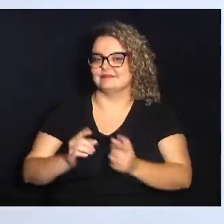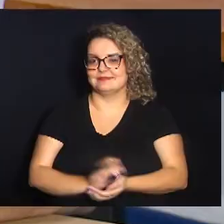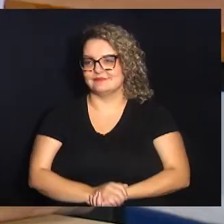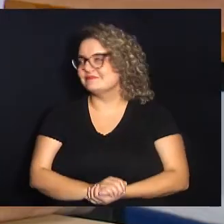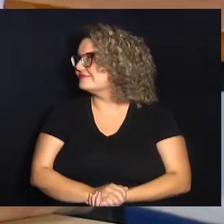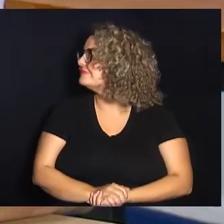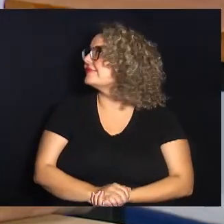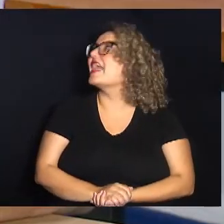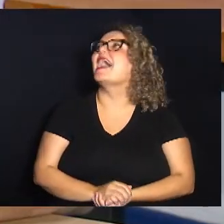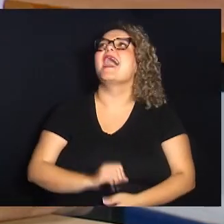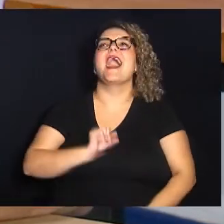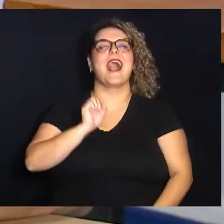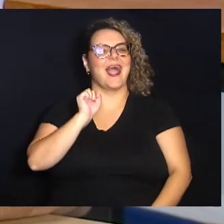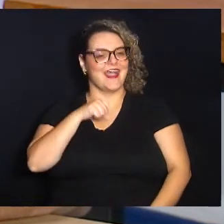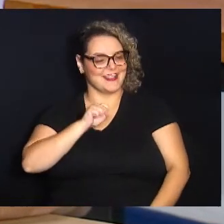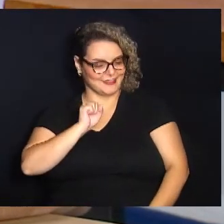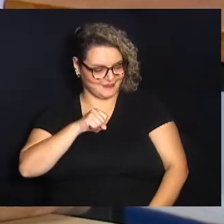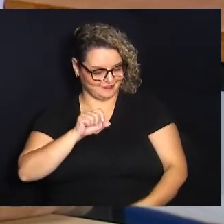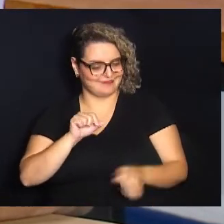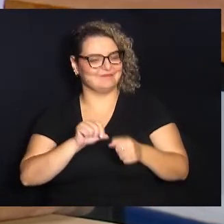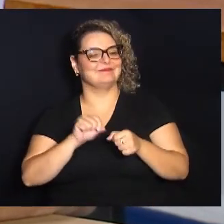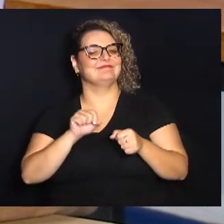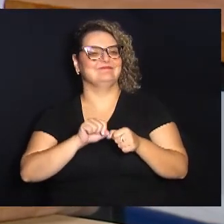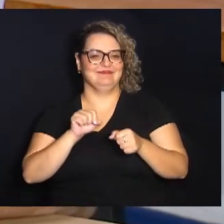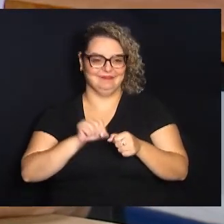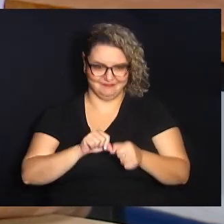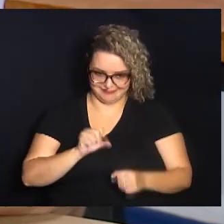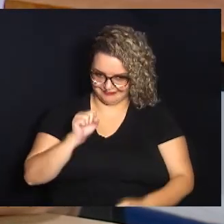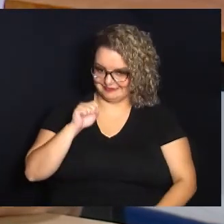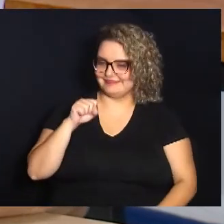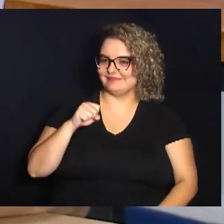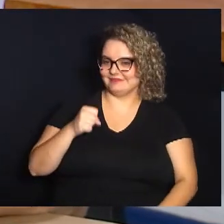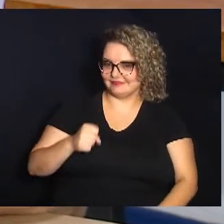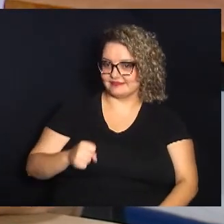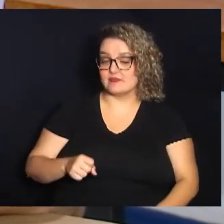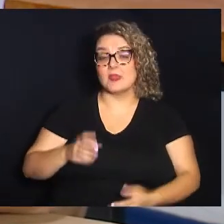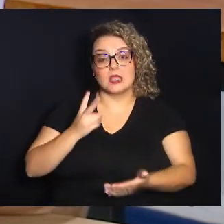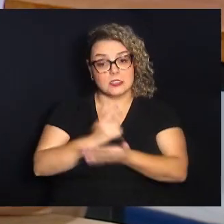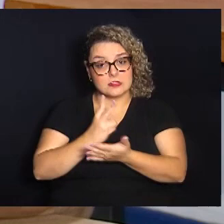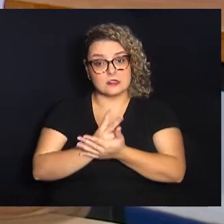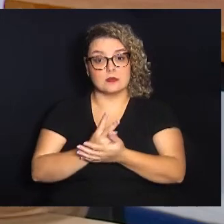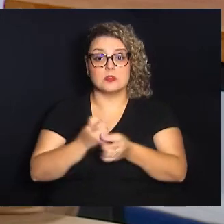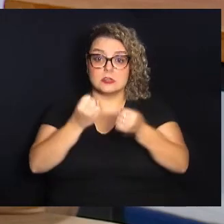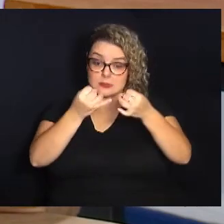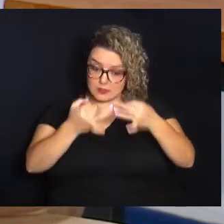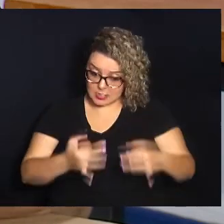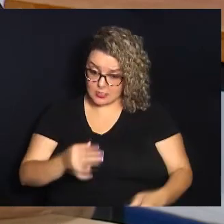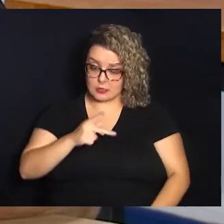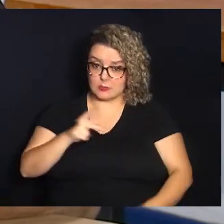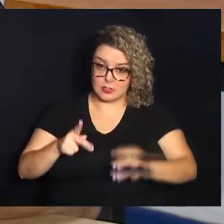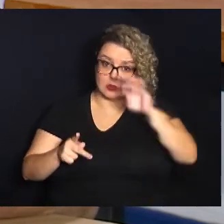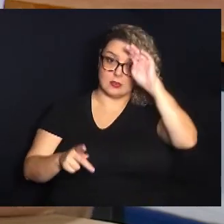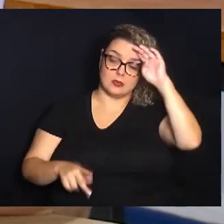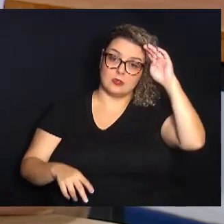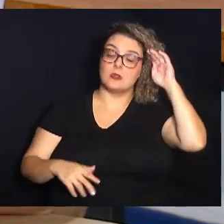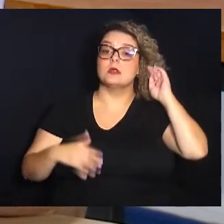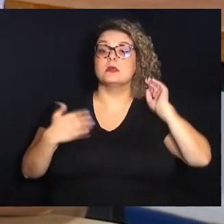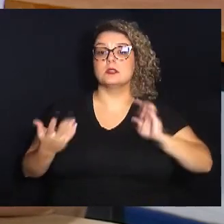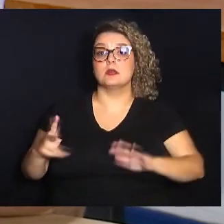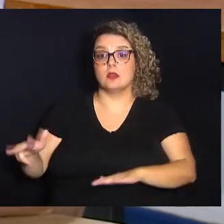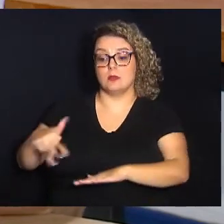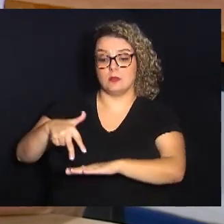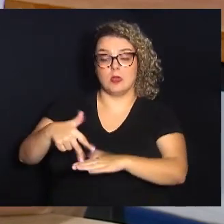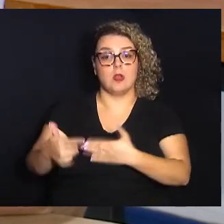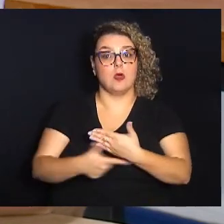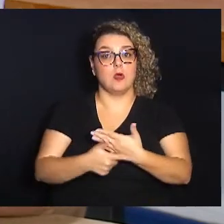didático. Ah, fazem. Eles fazem e sempre muito orientados pelo professor. Então, a figura